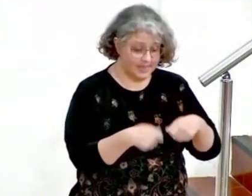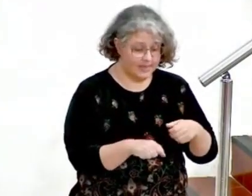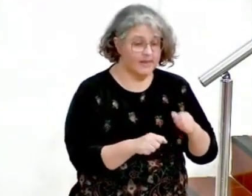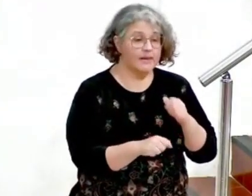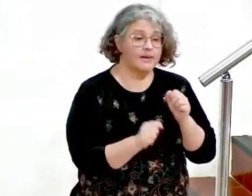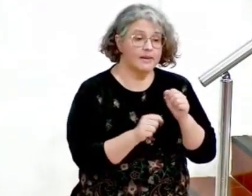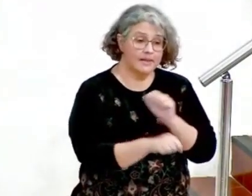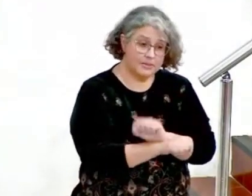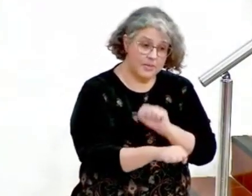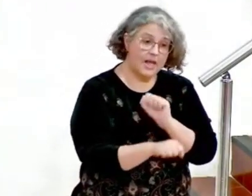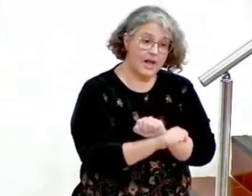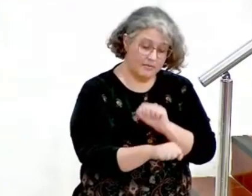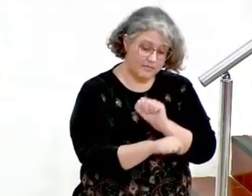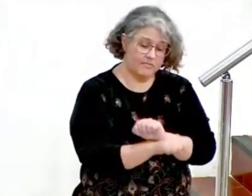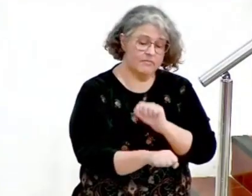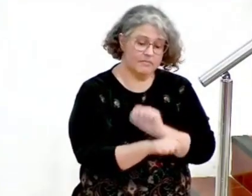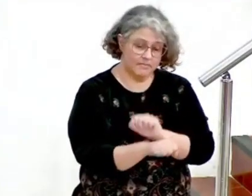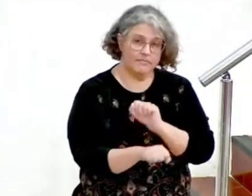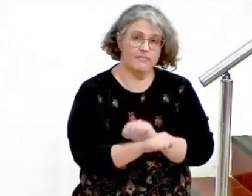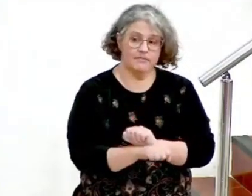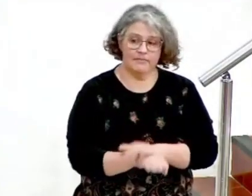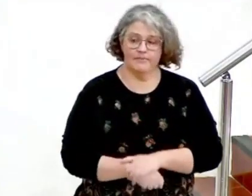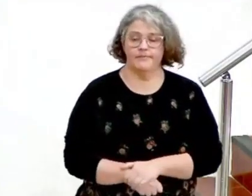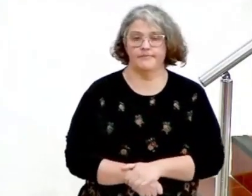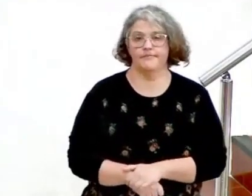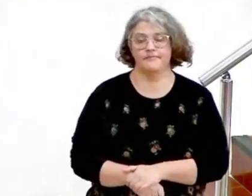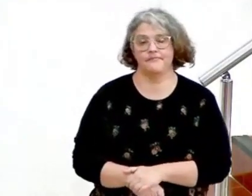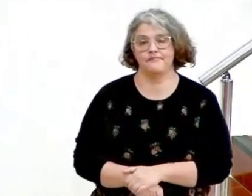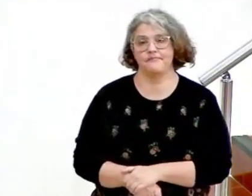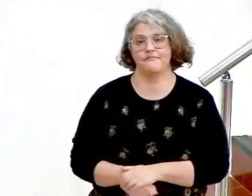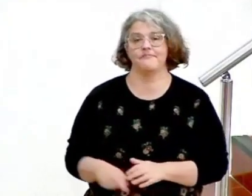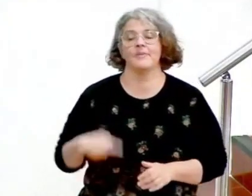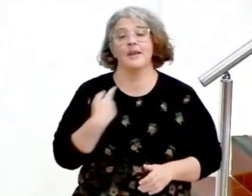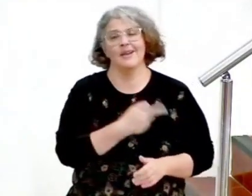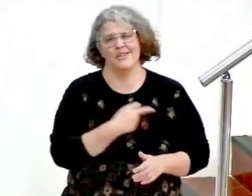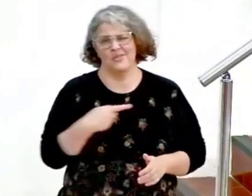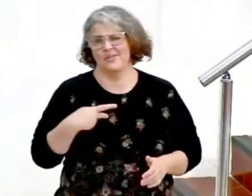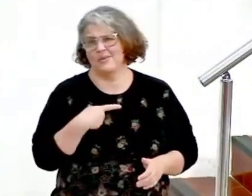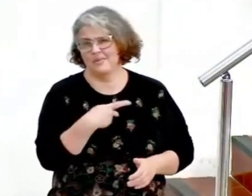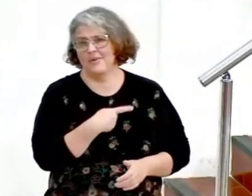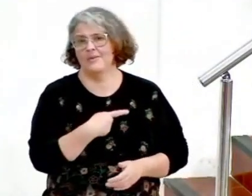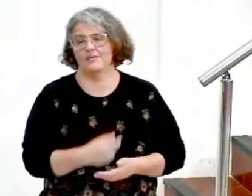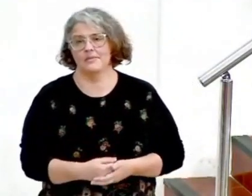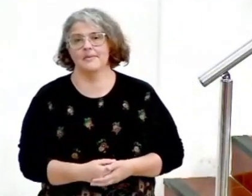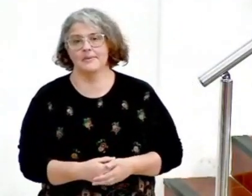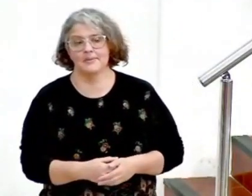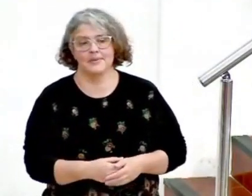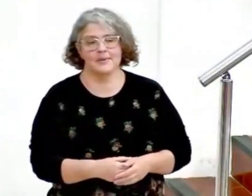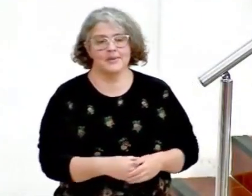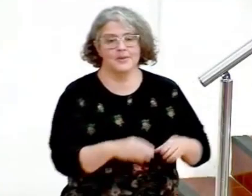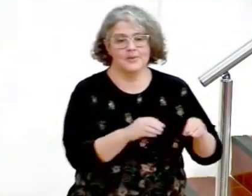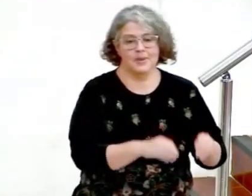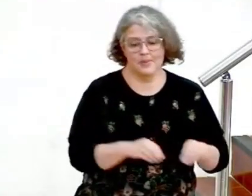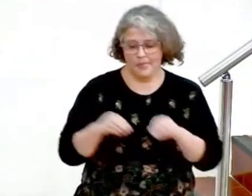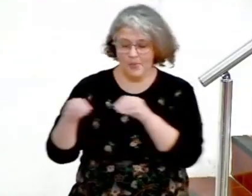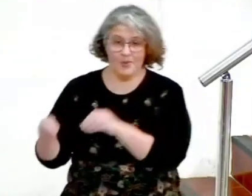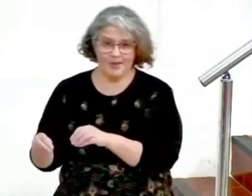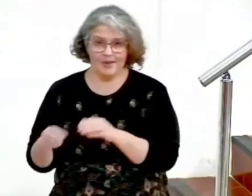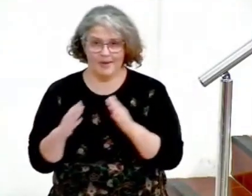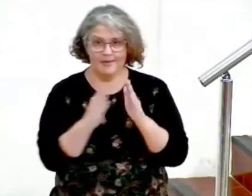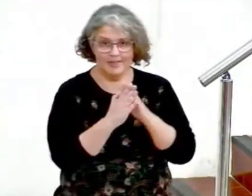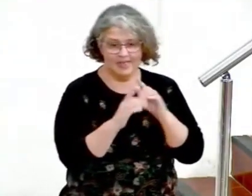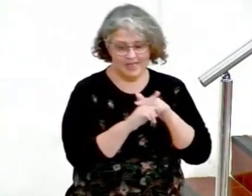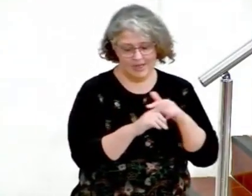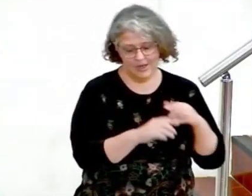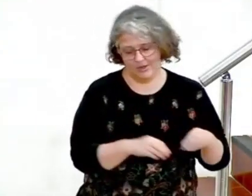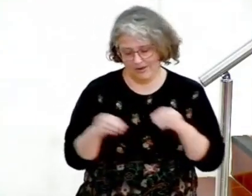contigo. Nós, pastores, quando estamos para mudar também, né, de igreja, para iniciar um